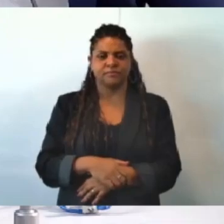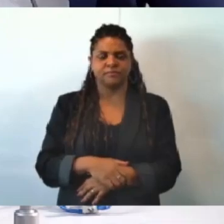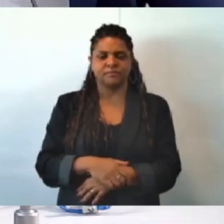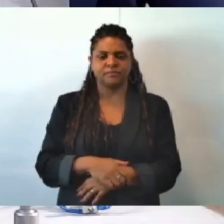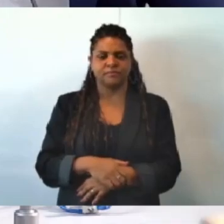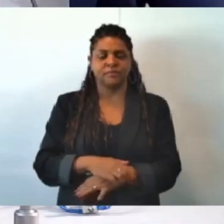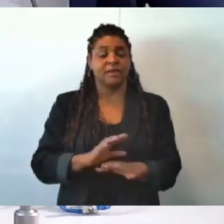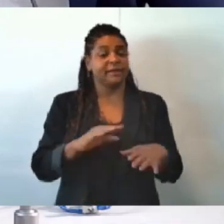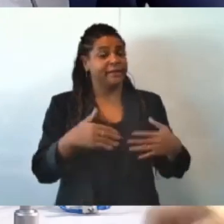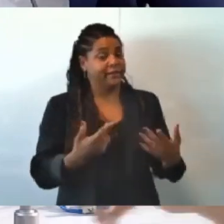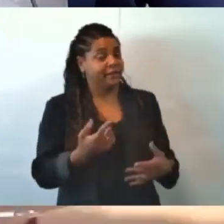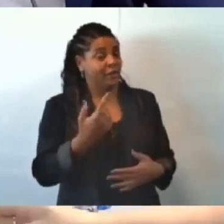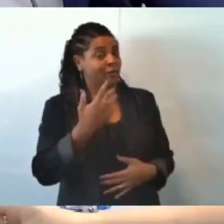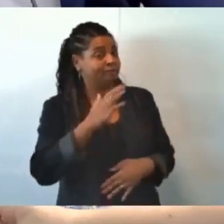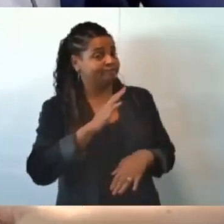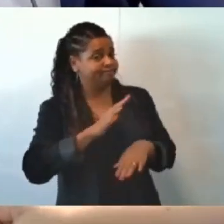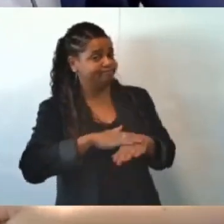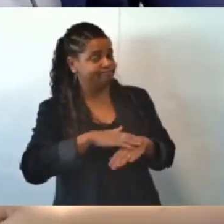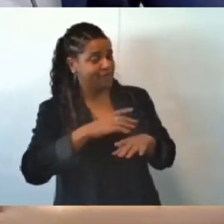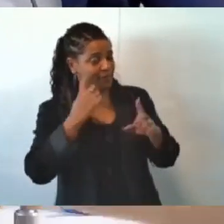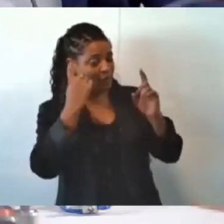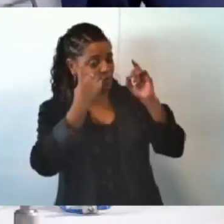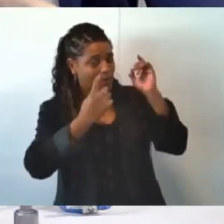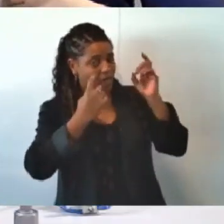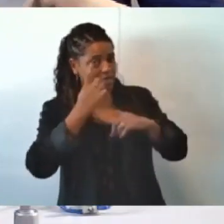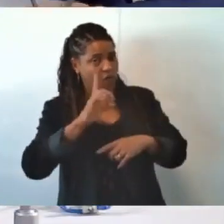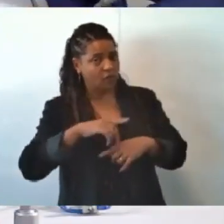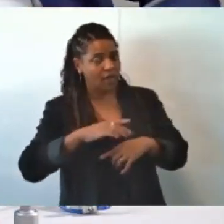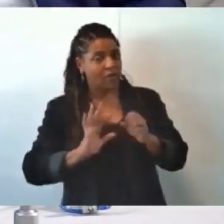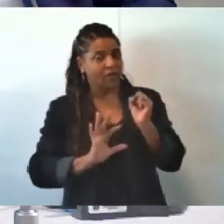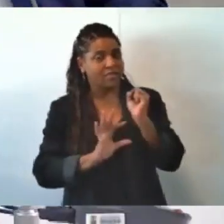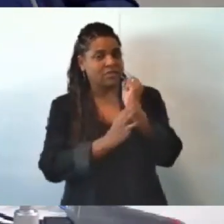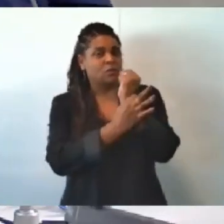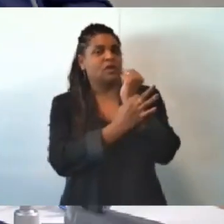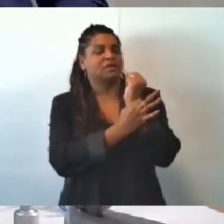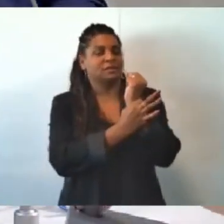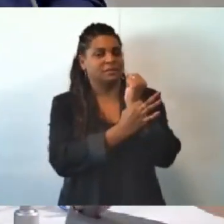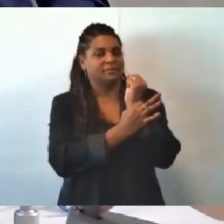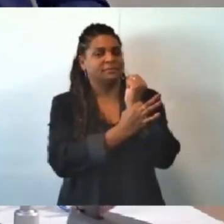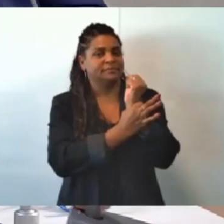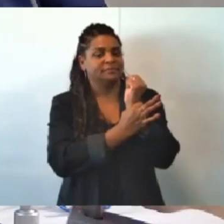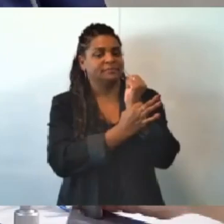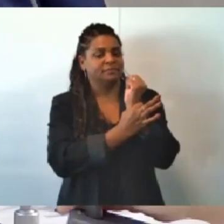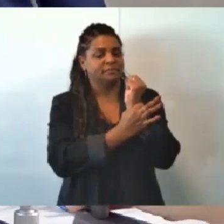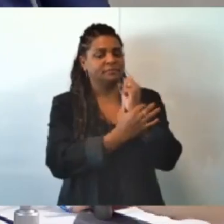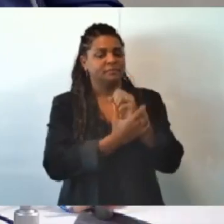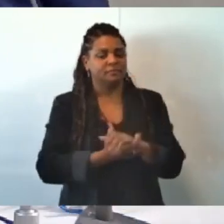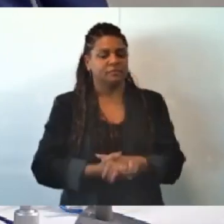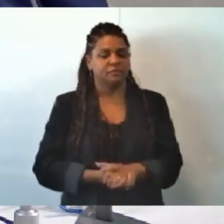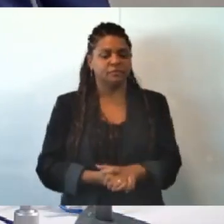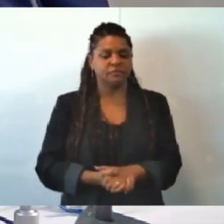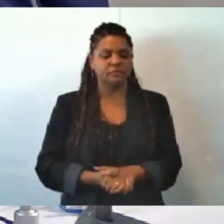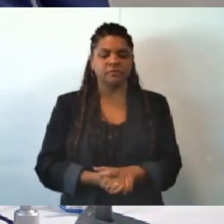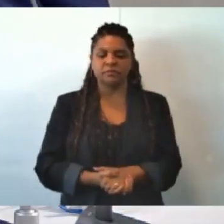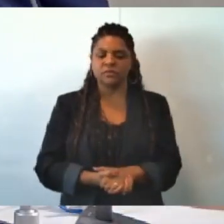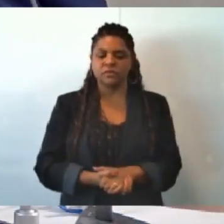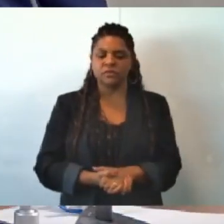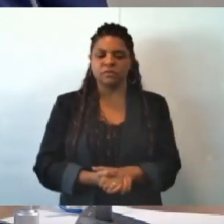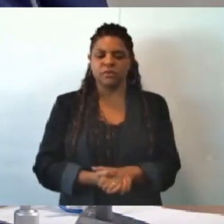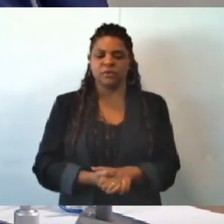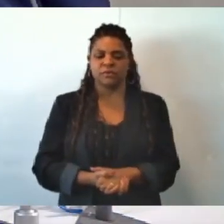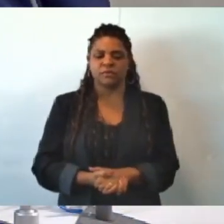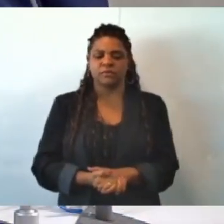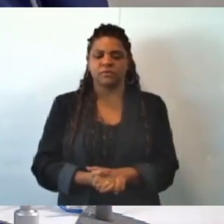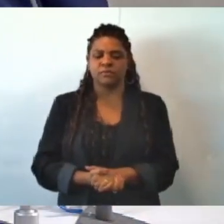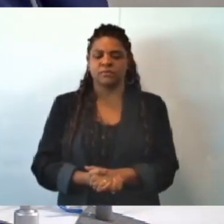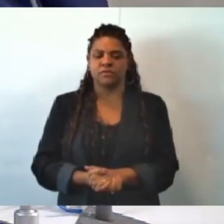segurança. Né? A segurança porque as consequências que poderão advir do fechamento dessa rua. Porque nós